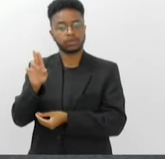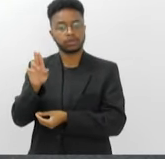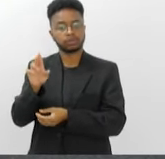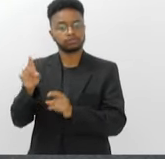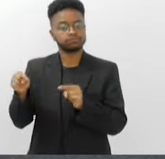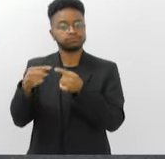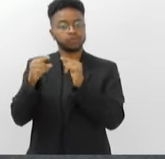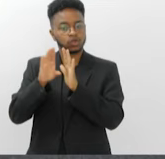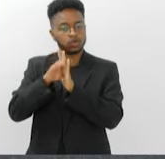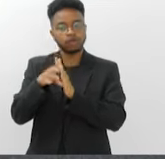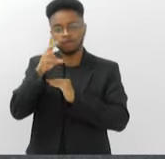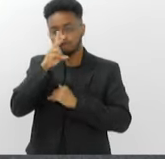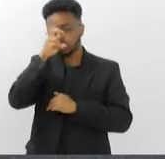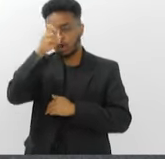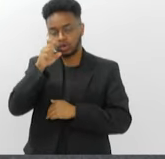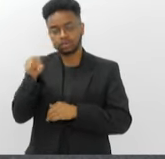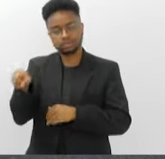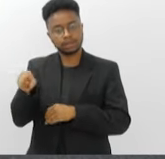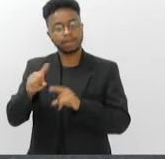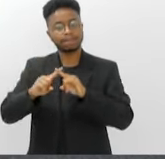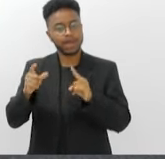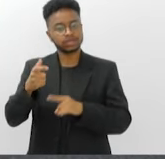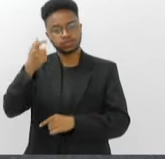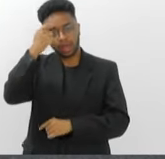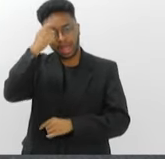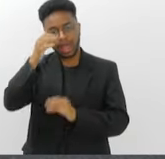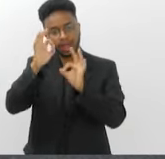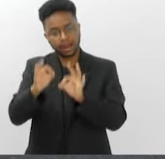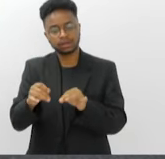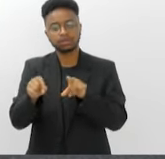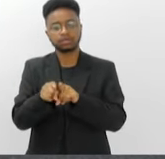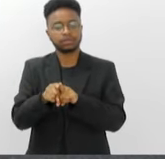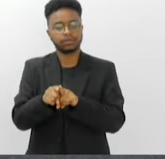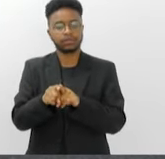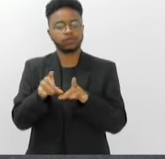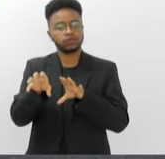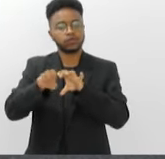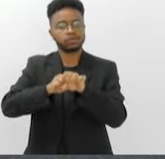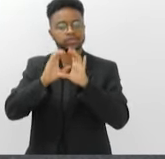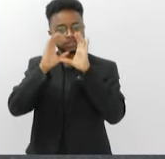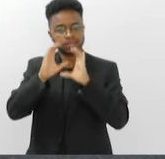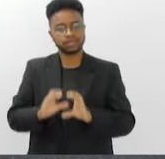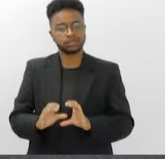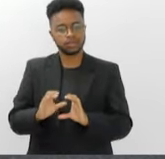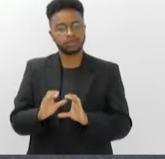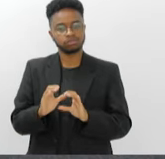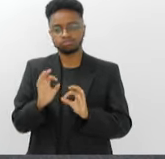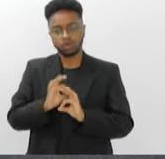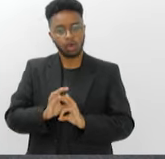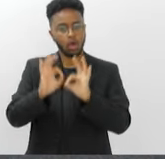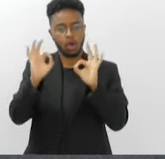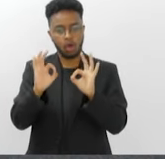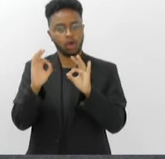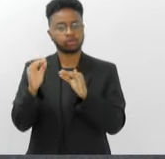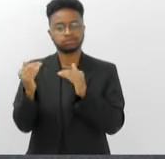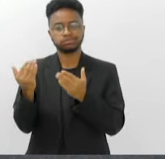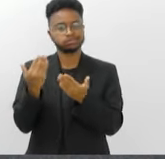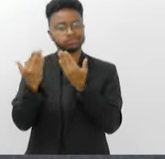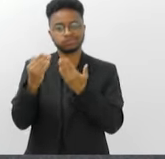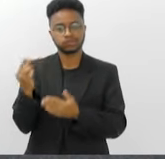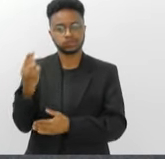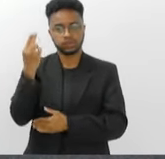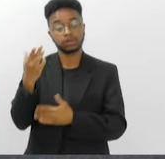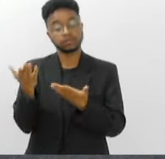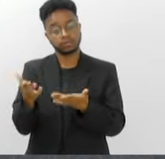conceitual e forte para o seu filho, mas um caráter e uma formação cidadã de sujeito imbatível e inigualável. Então,